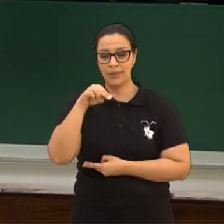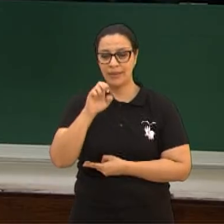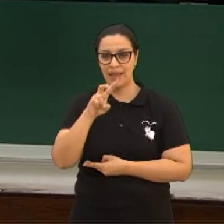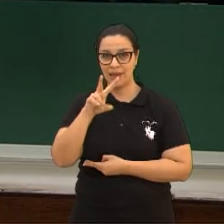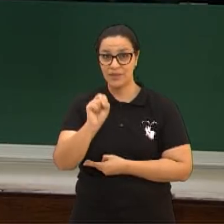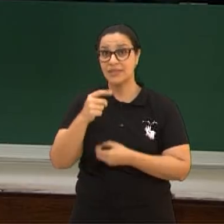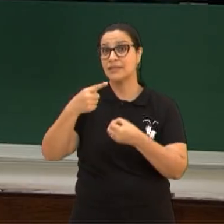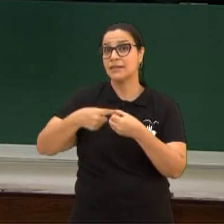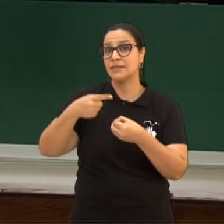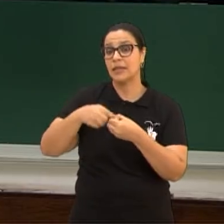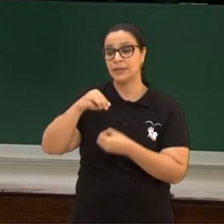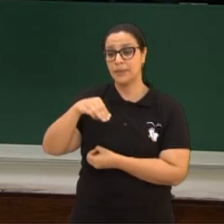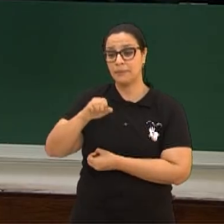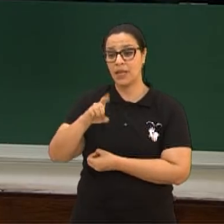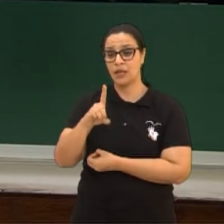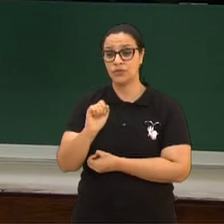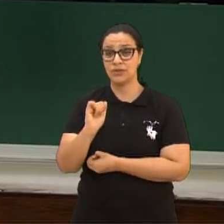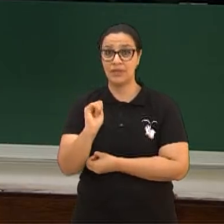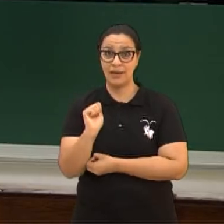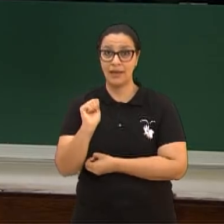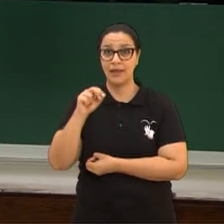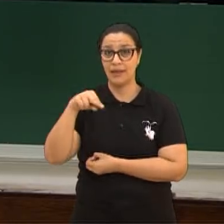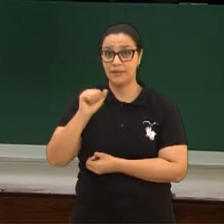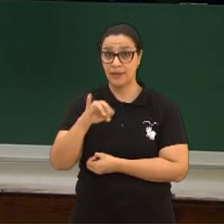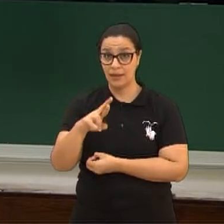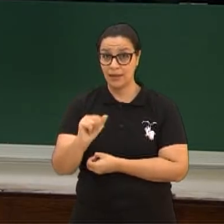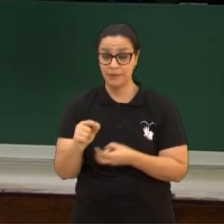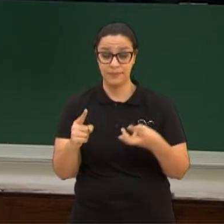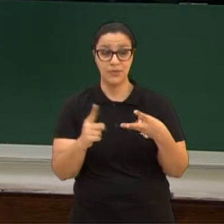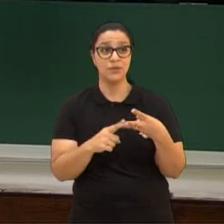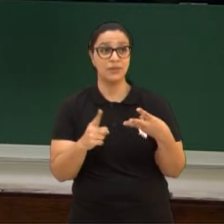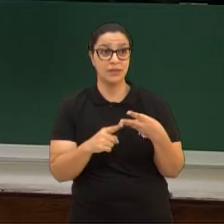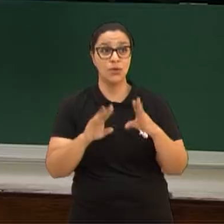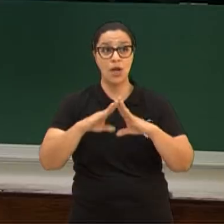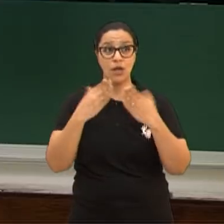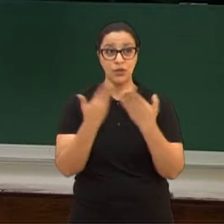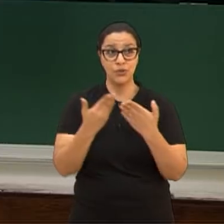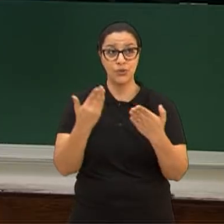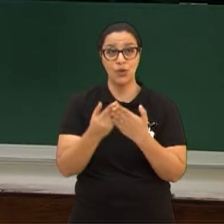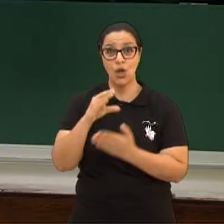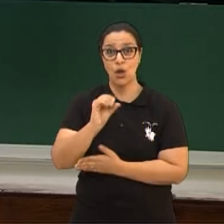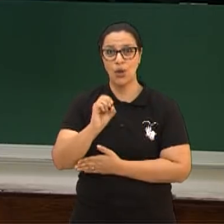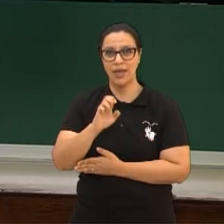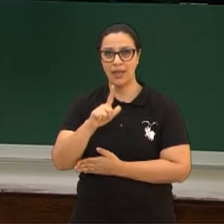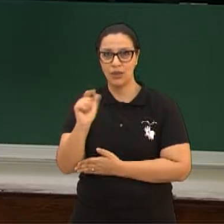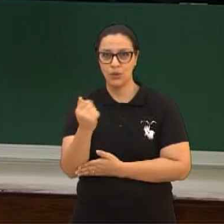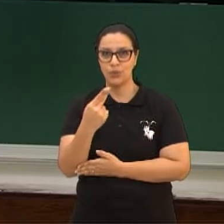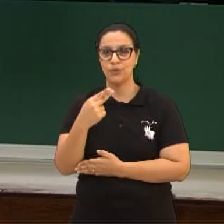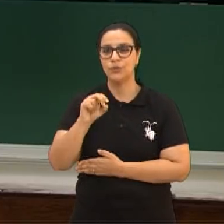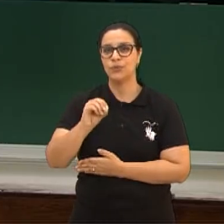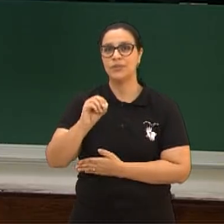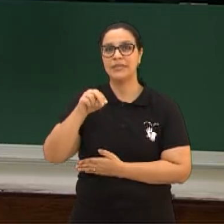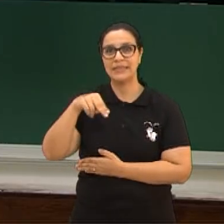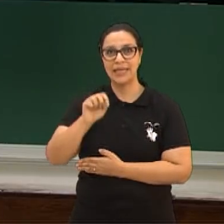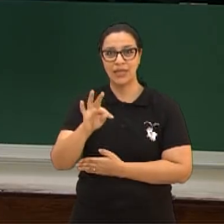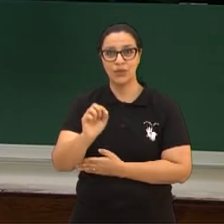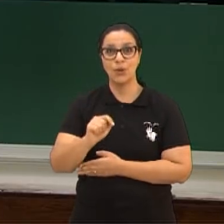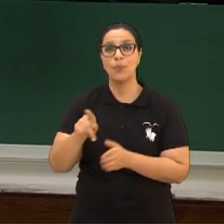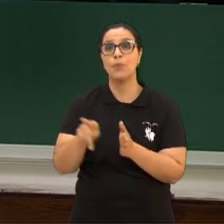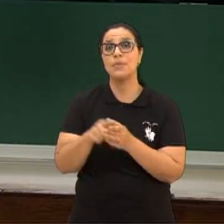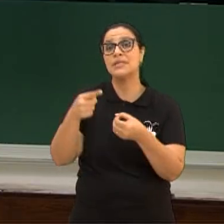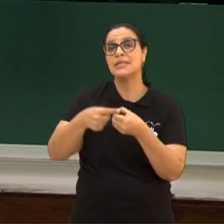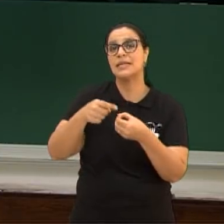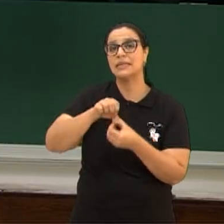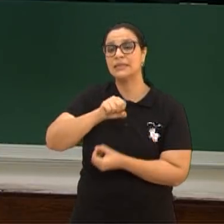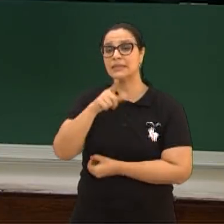Tancredo Neves, de Medianeira. E o Colégio Estadual Coelho Neto, de São